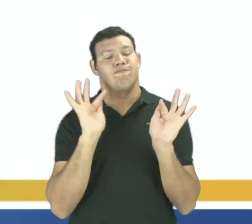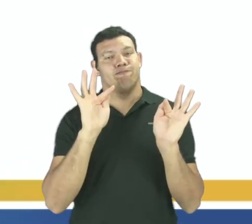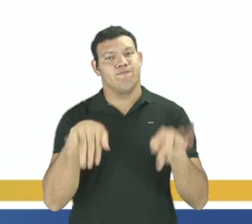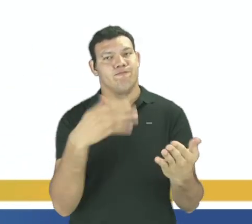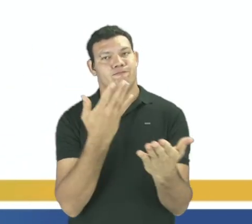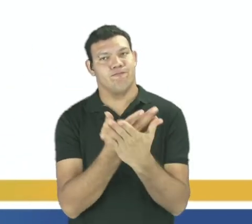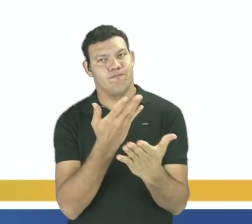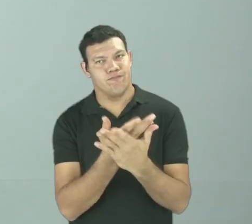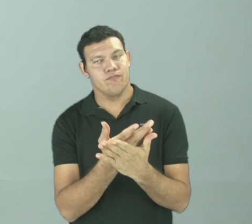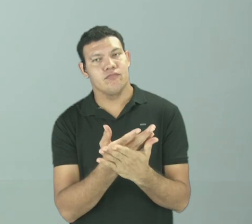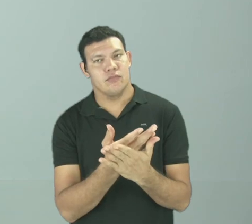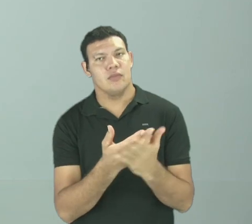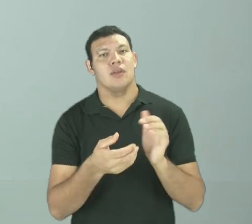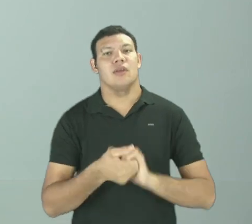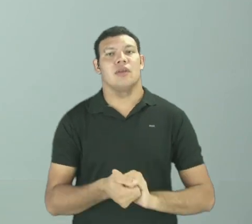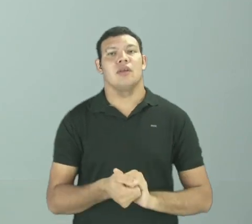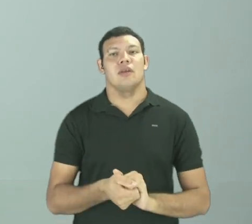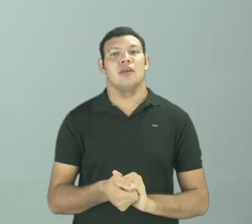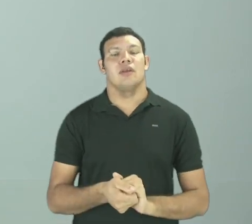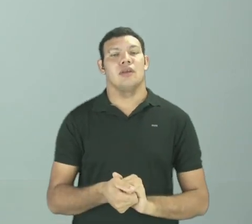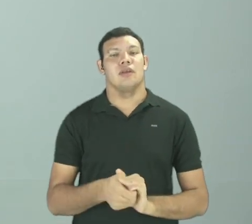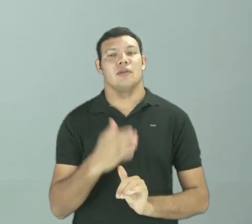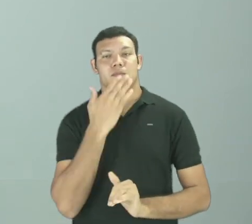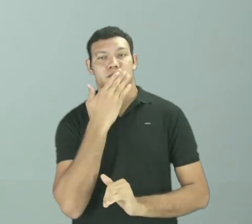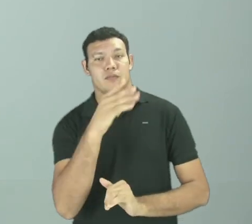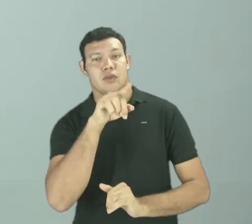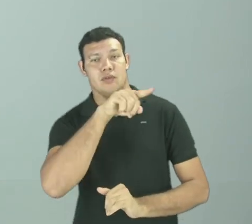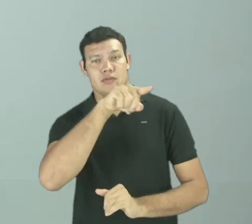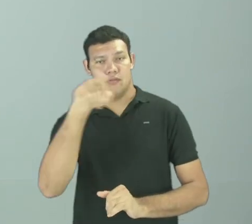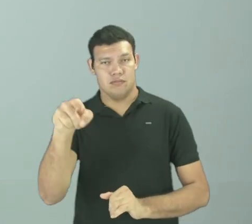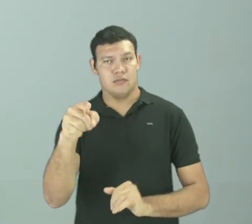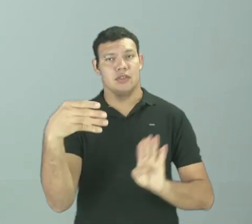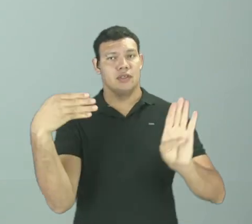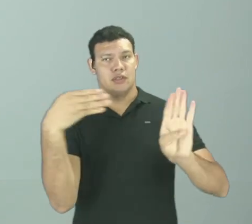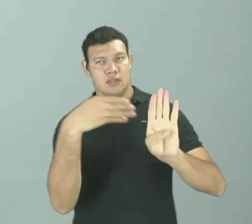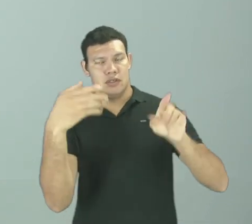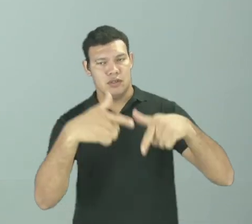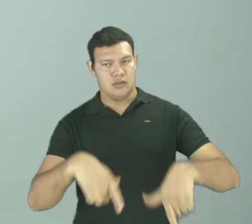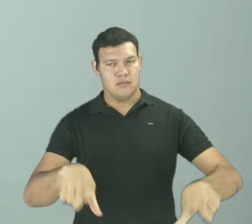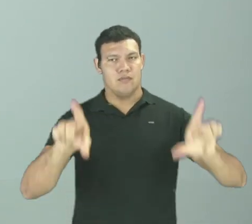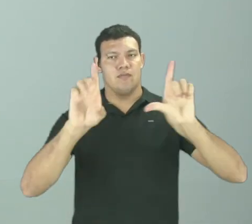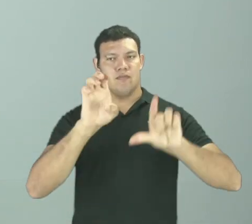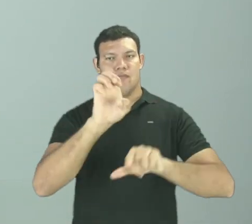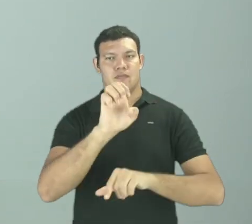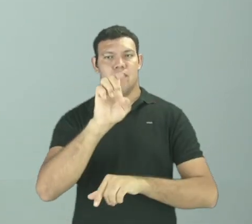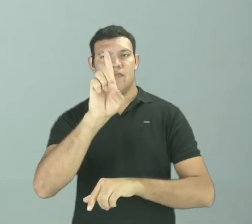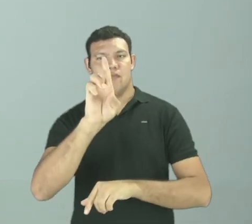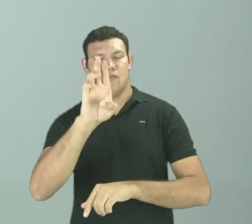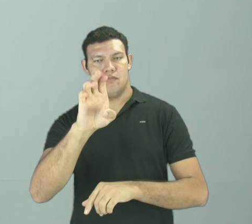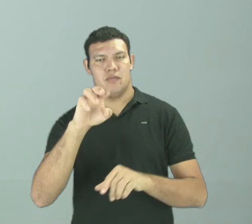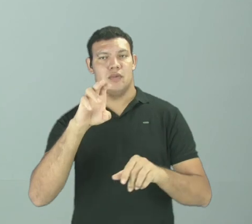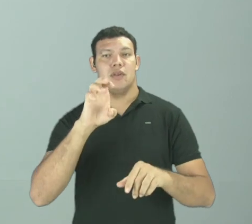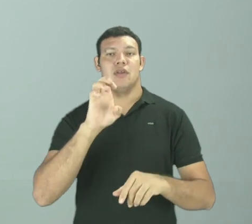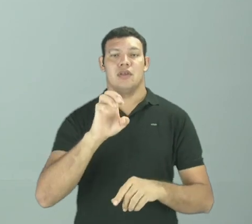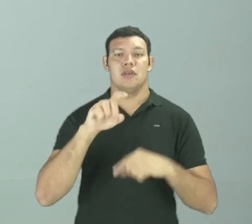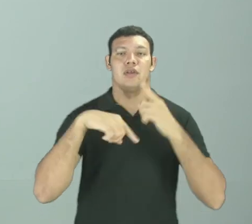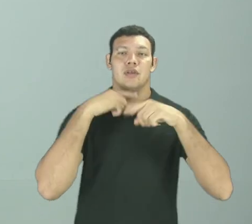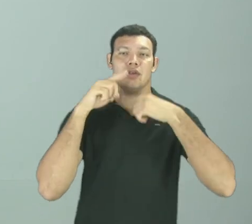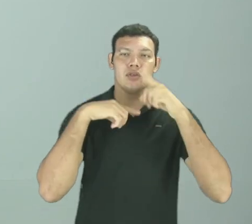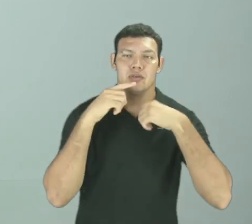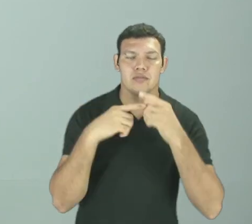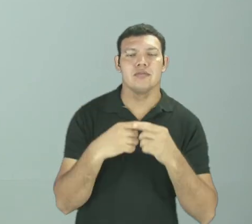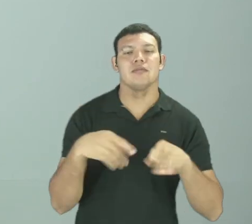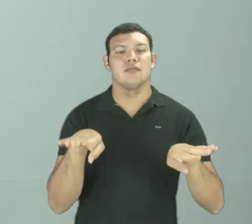vocês que recorram à plataforma Eduque, né? Tire suas dúvidas, revendo essa aula e fazendo as